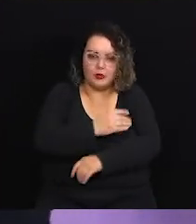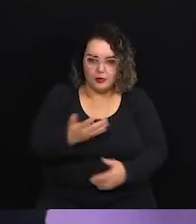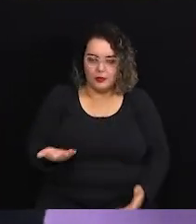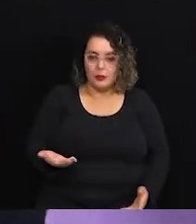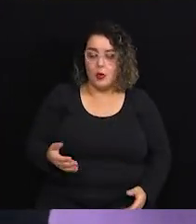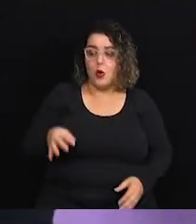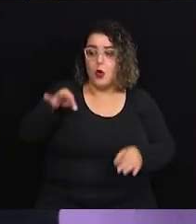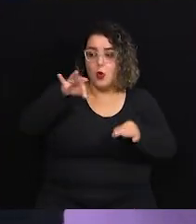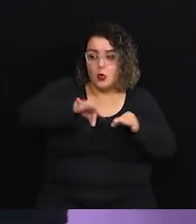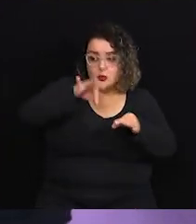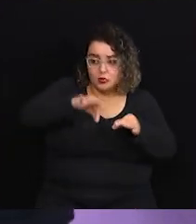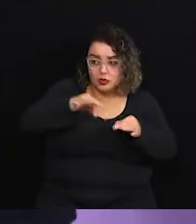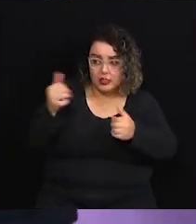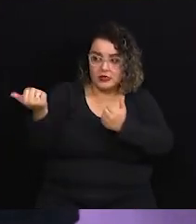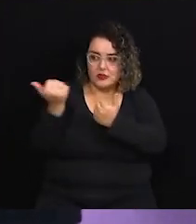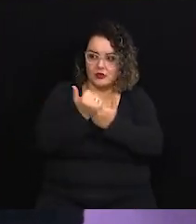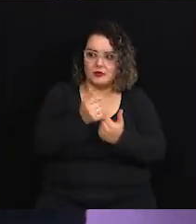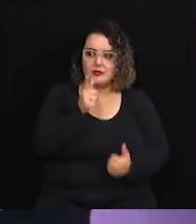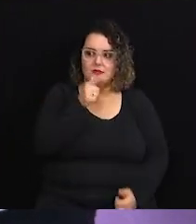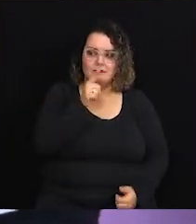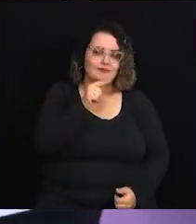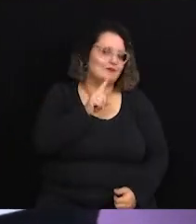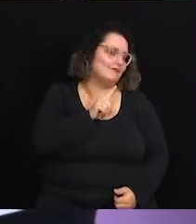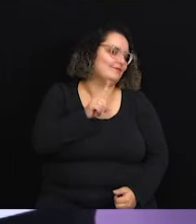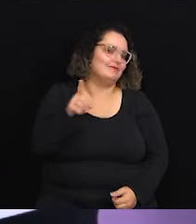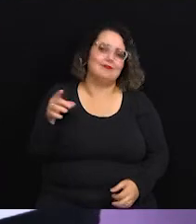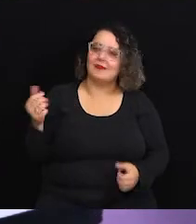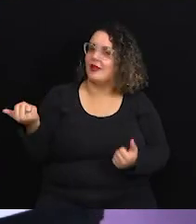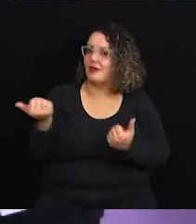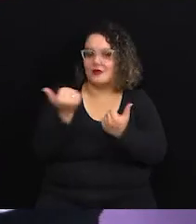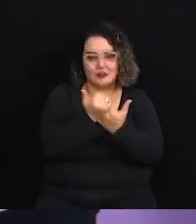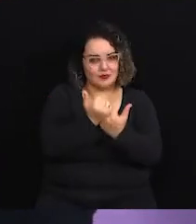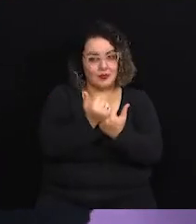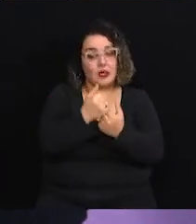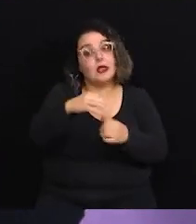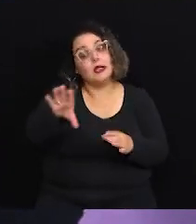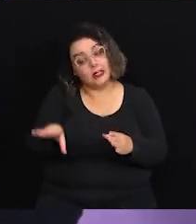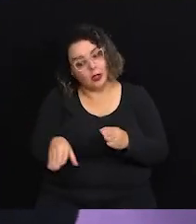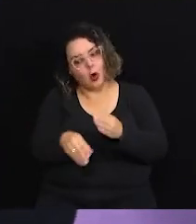a água ou não? Não, não substitui a água, ele é